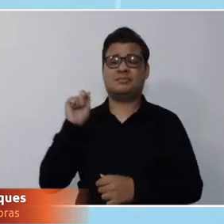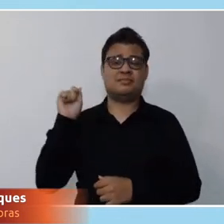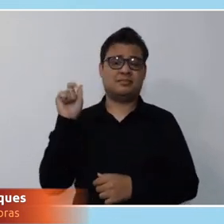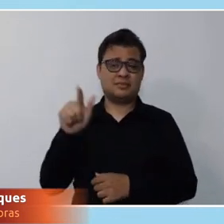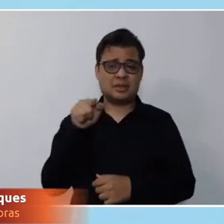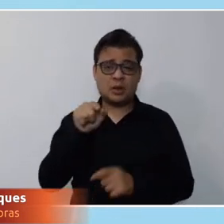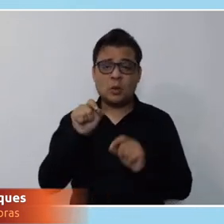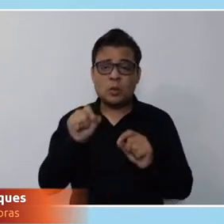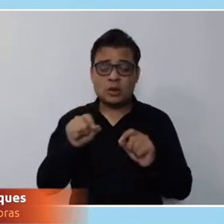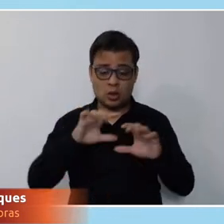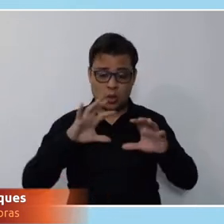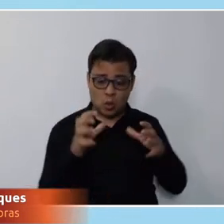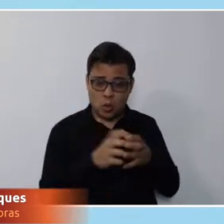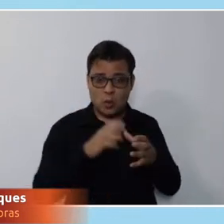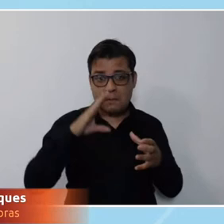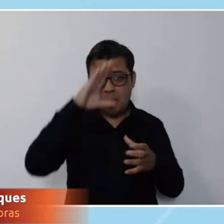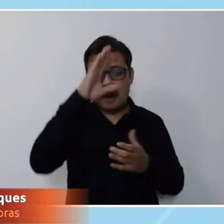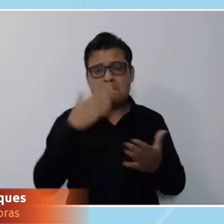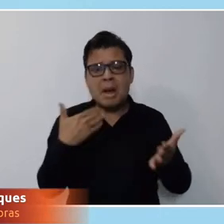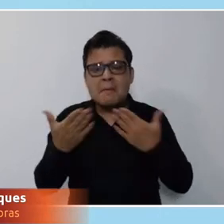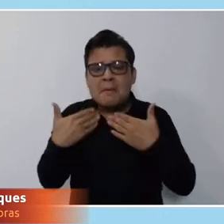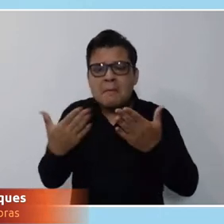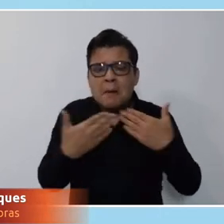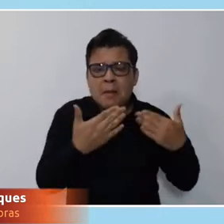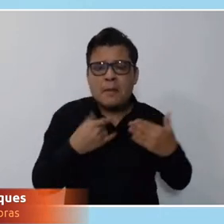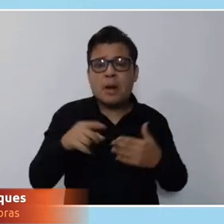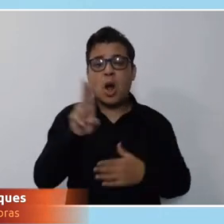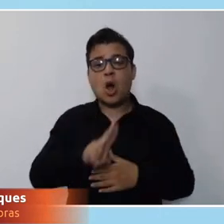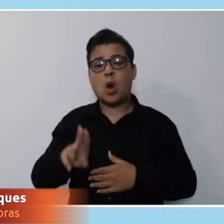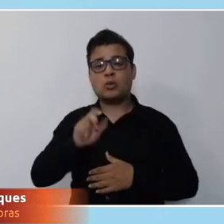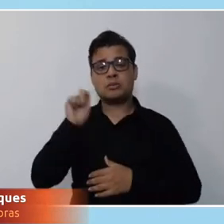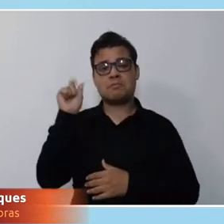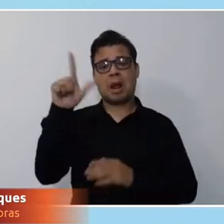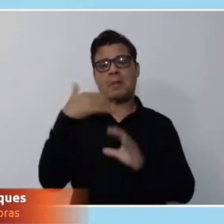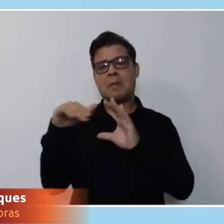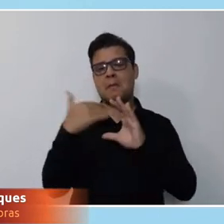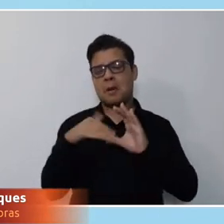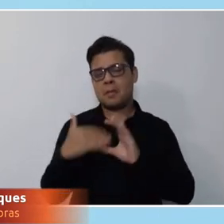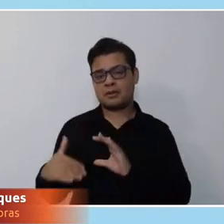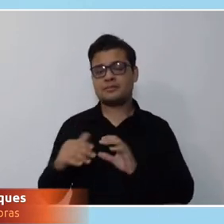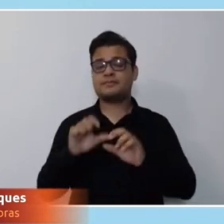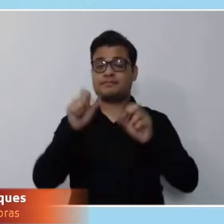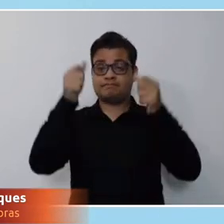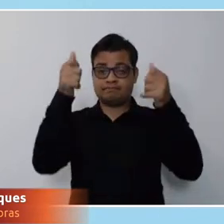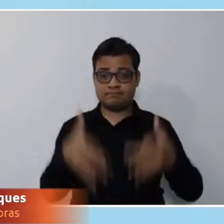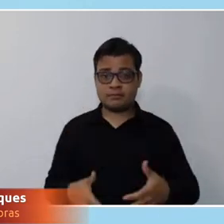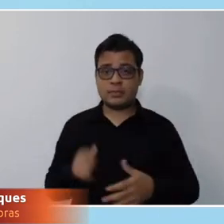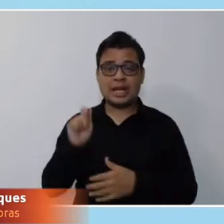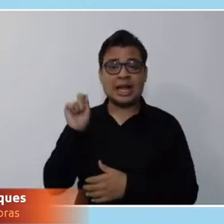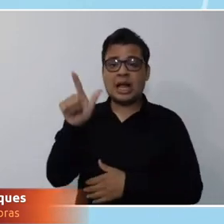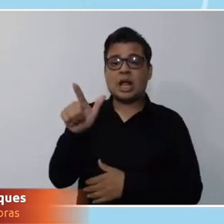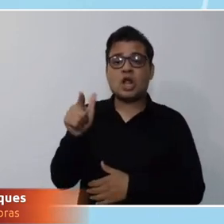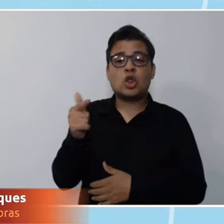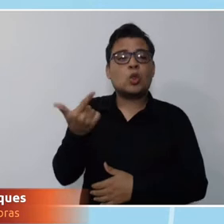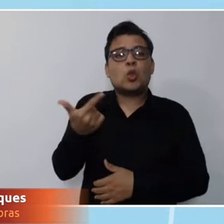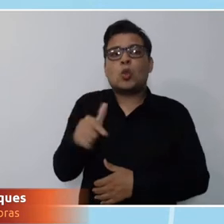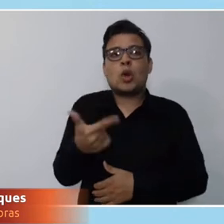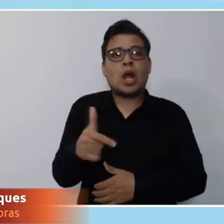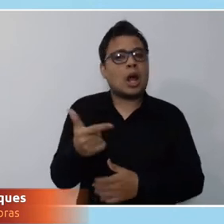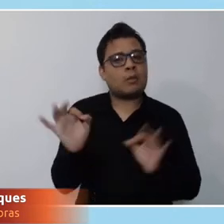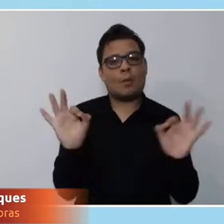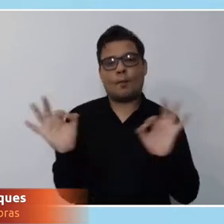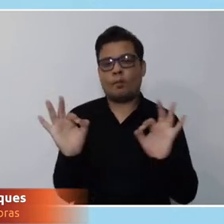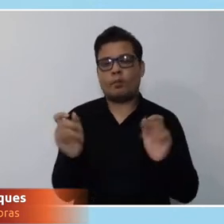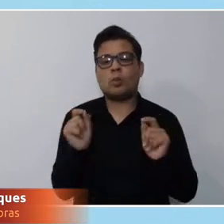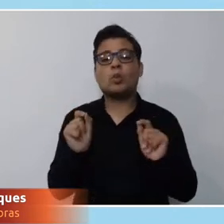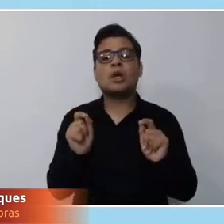grupos bolsonaristas. Por quê? Eu explico aqui para quem está nos acompanhando de forma muito rápida. O Telegram, ele não tem nenhum tipo de controle nos conteúdos que